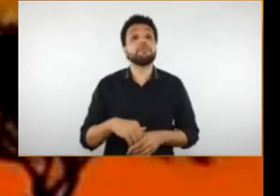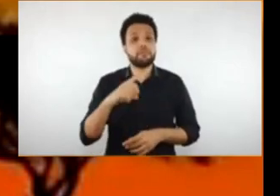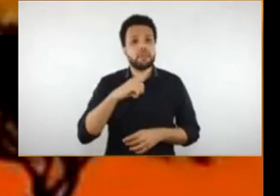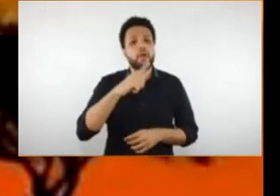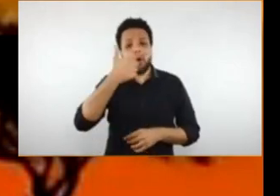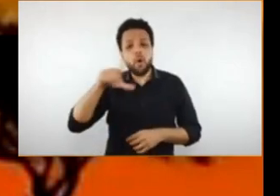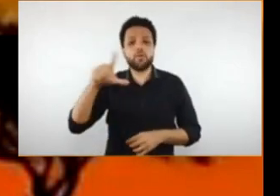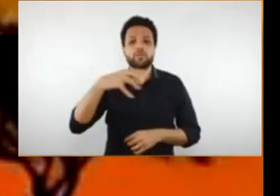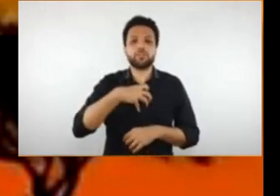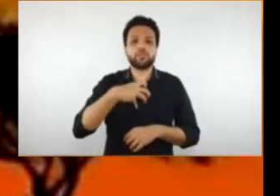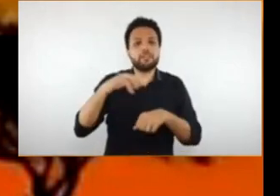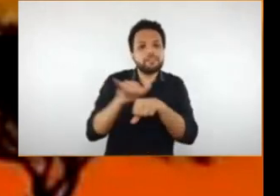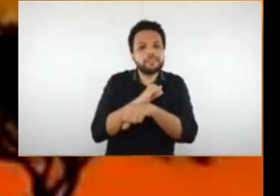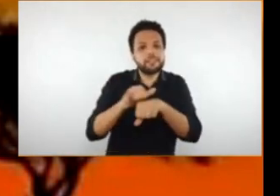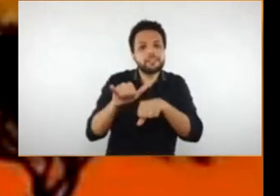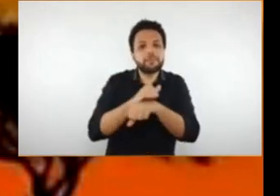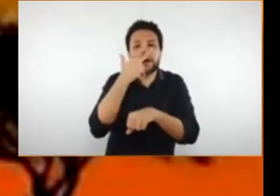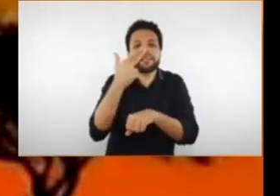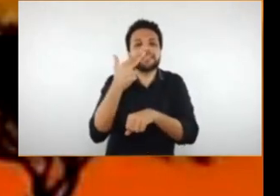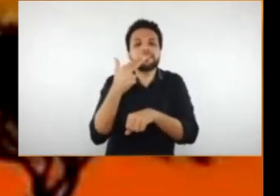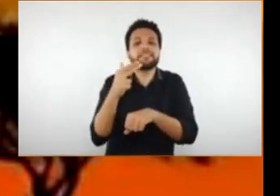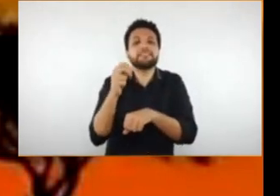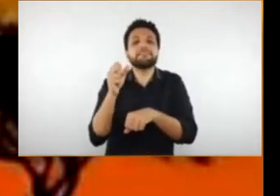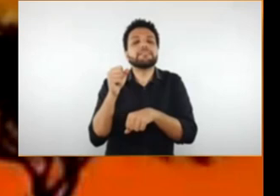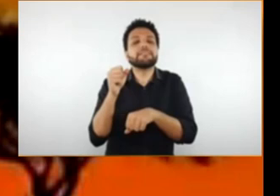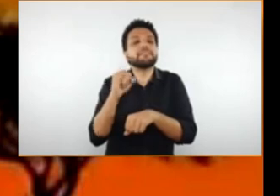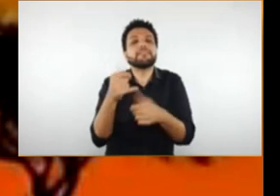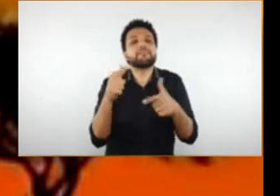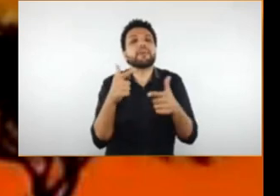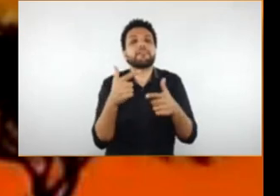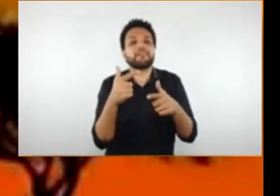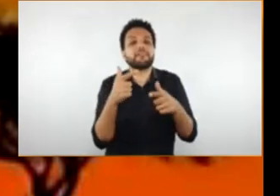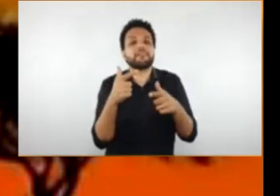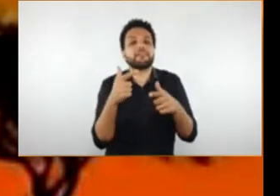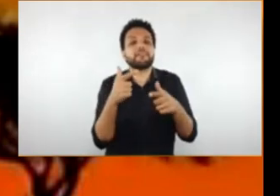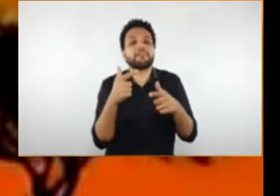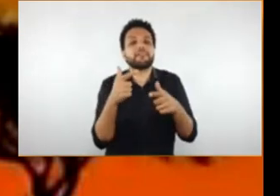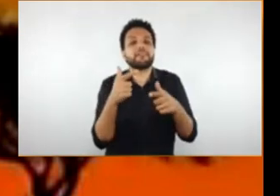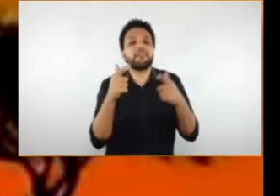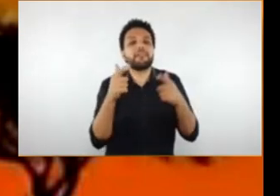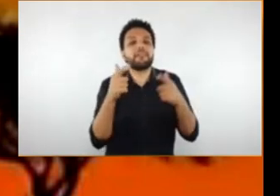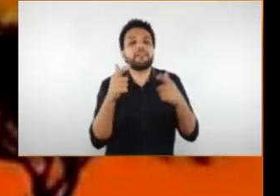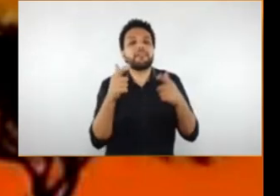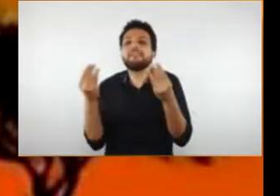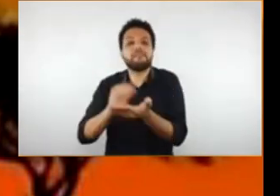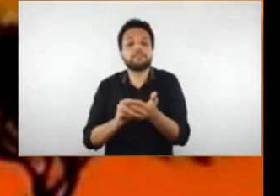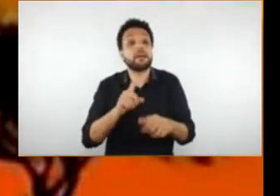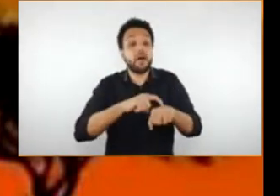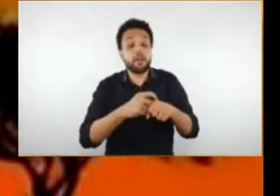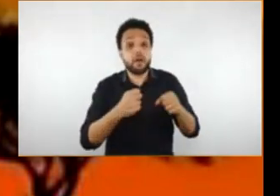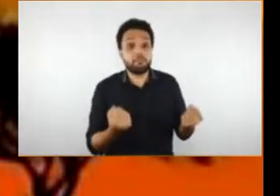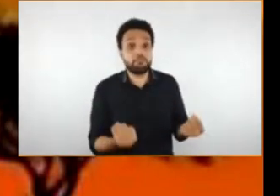outra forma pareceriam muito abstratos. As pessoas dessa forma sofrem mudanças